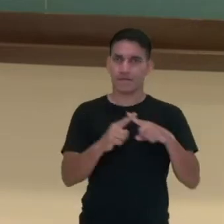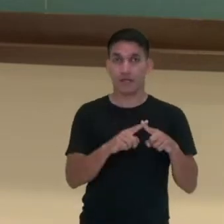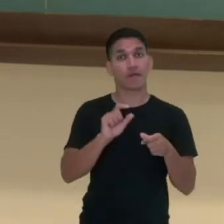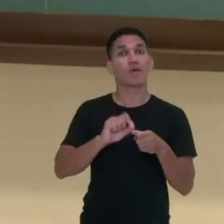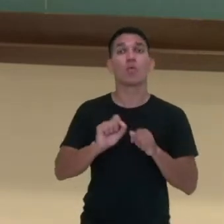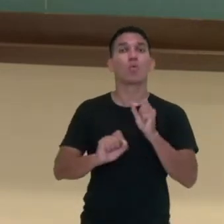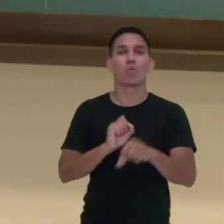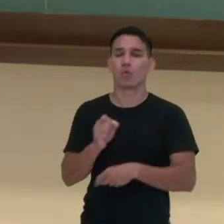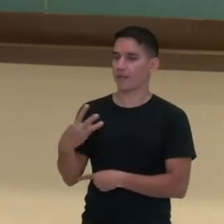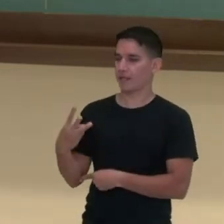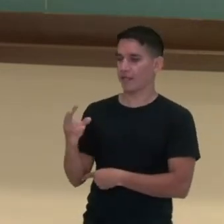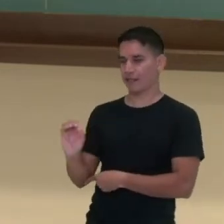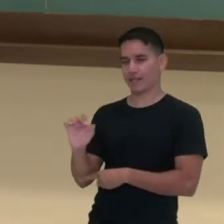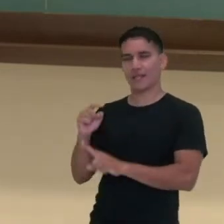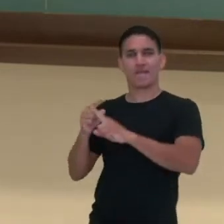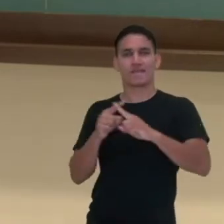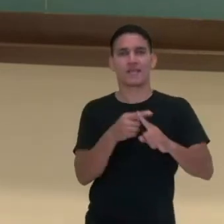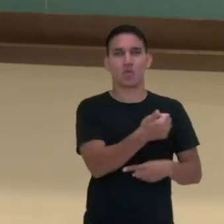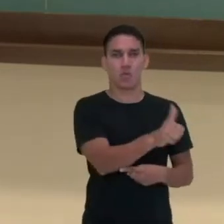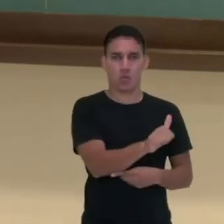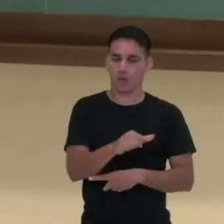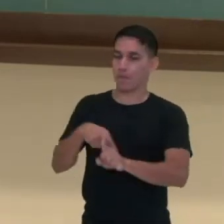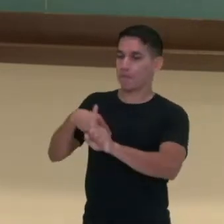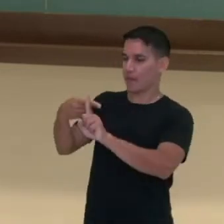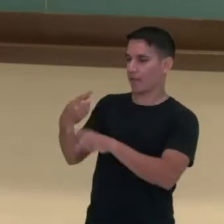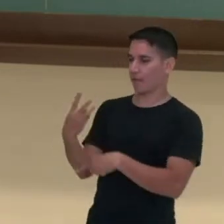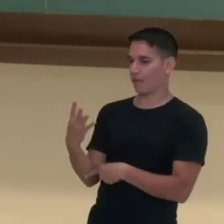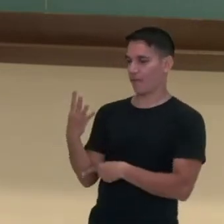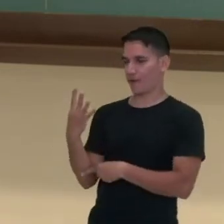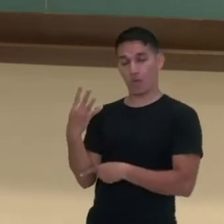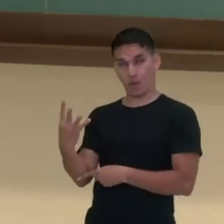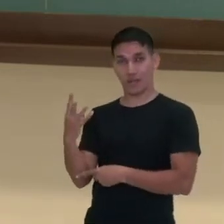fazer 30 vezes 11, mais